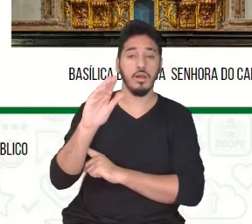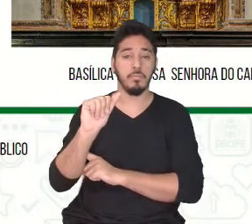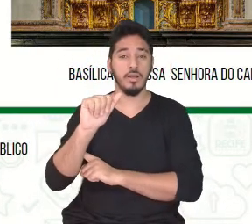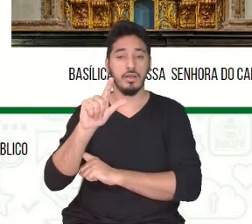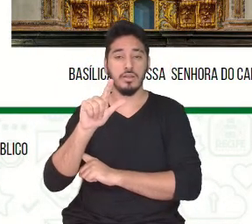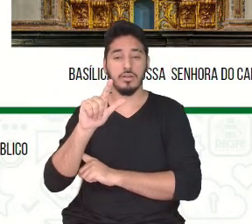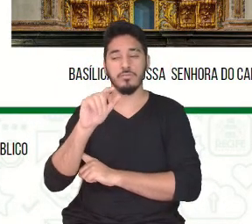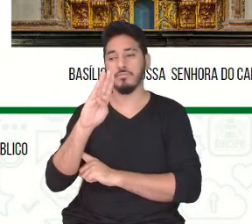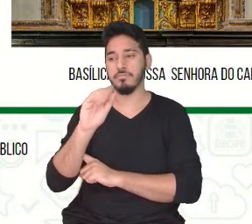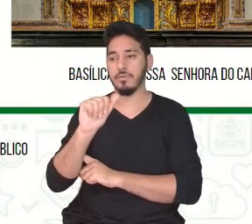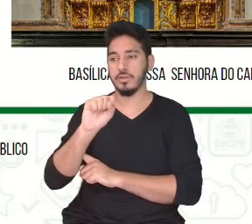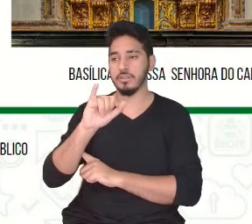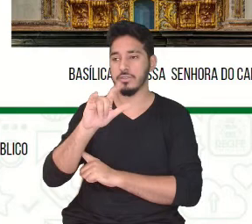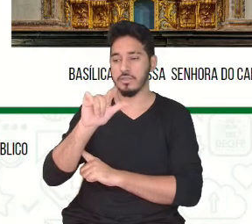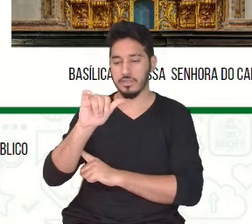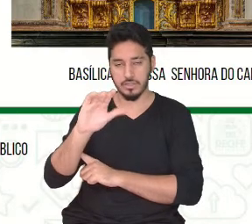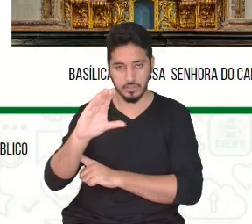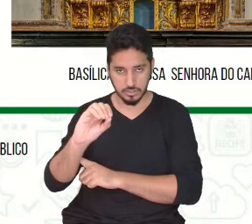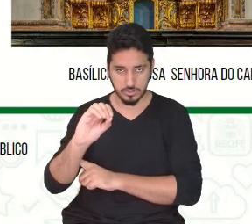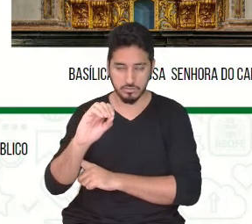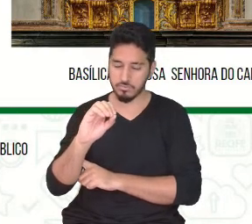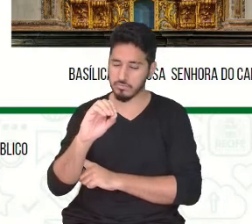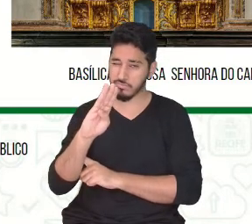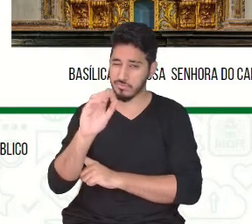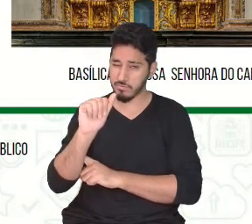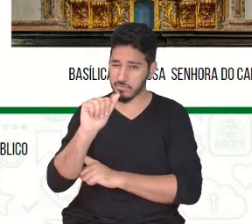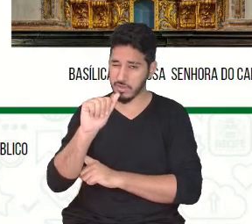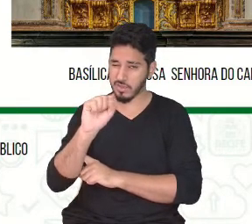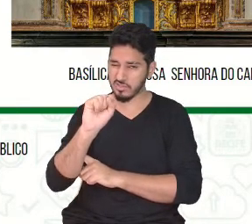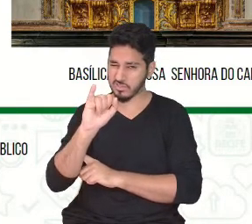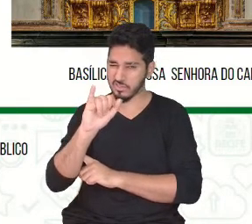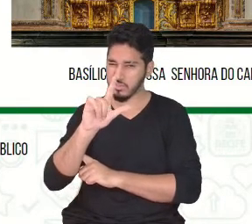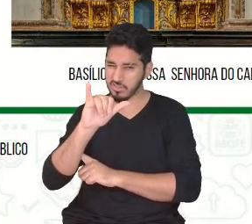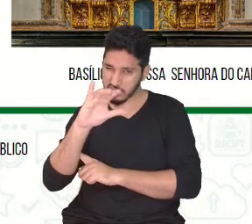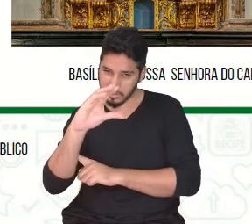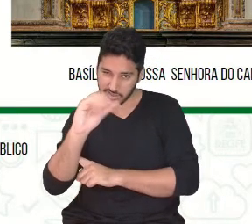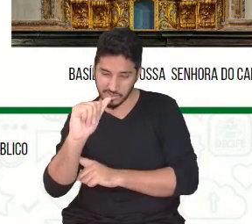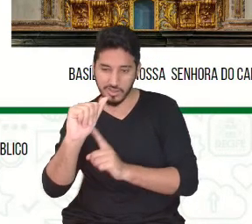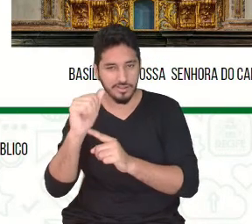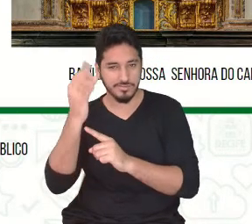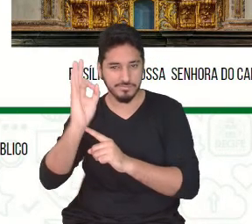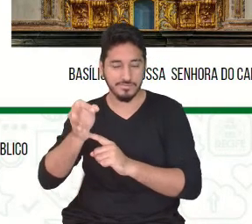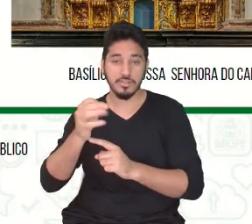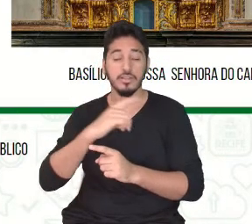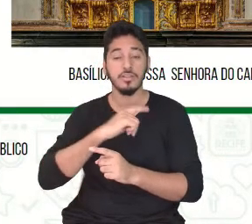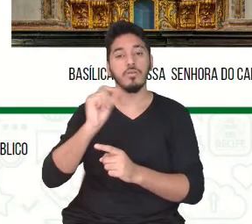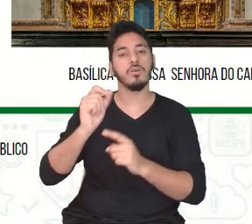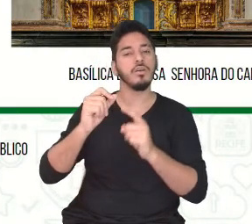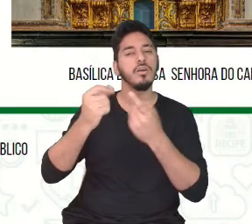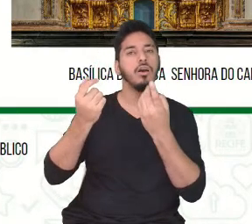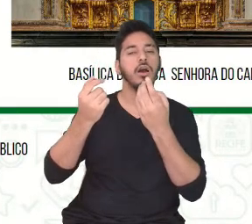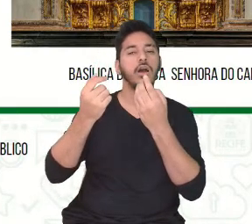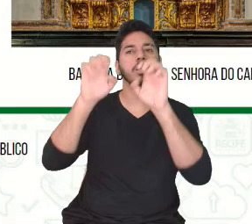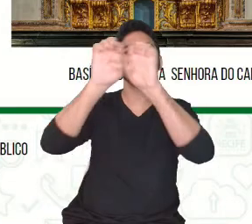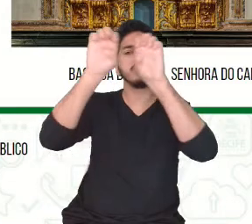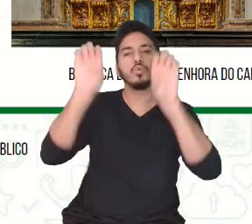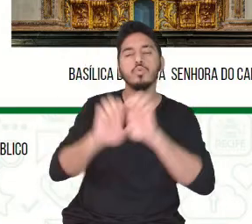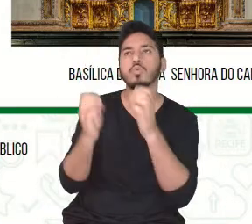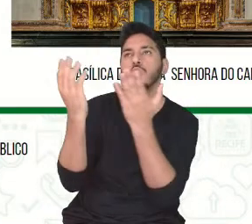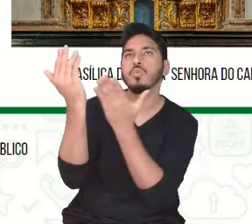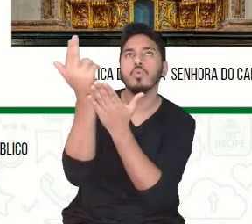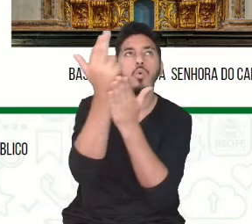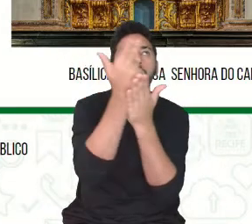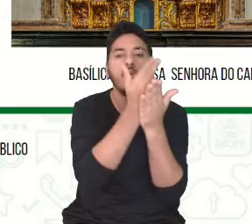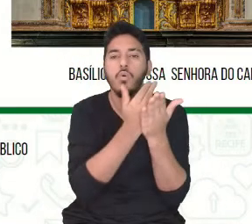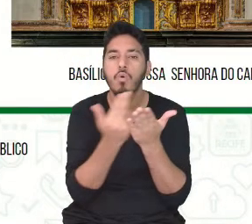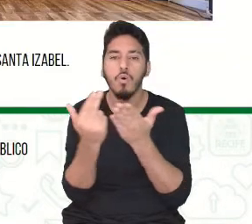que é a padroeira da nossa cidade. Então, essas igrejas estão contando de uma época, a arquitetura da igreja já vai contando de uma